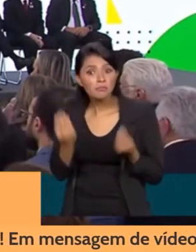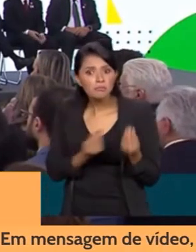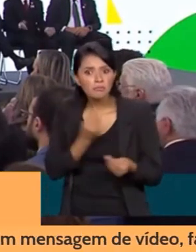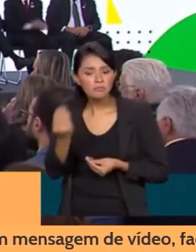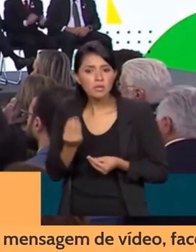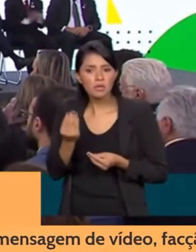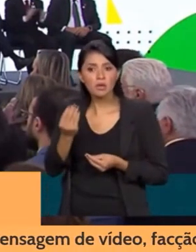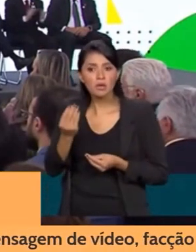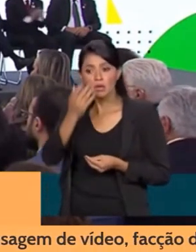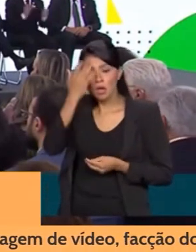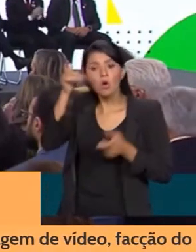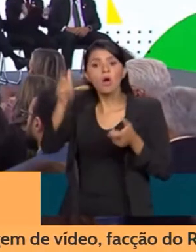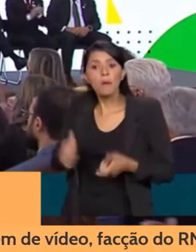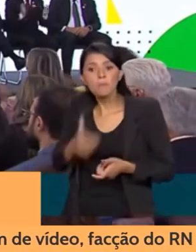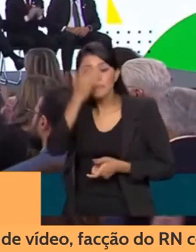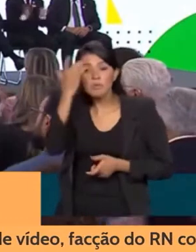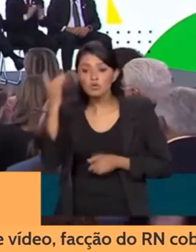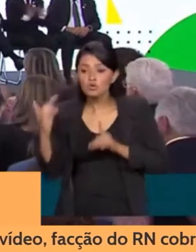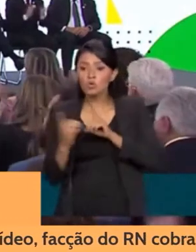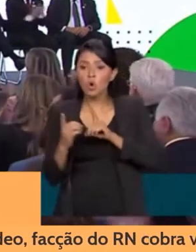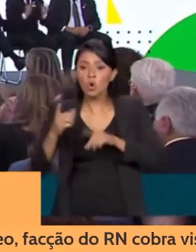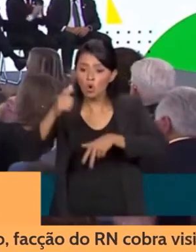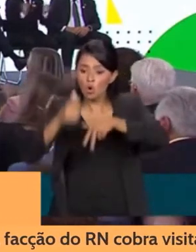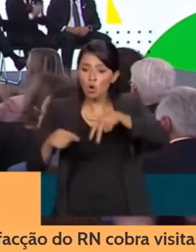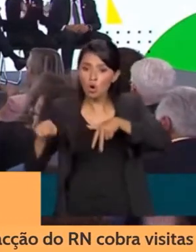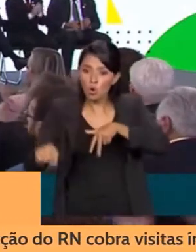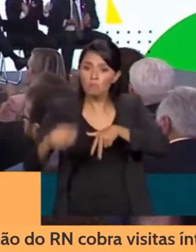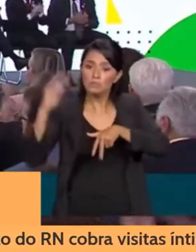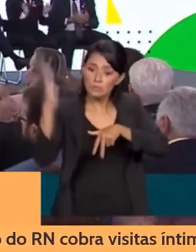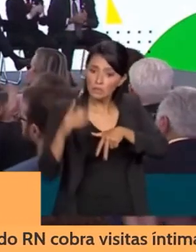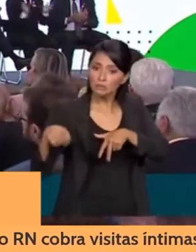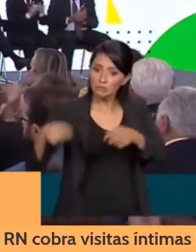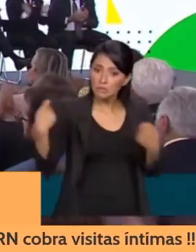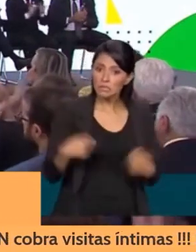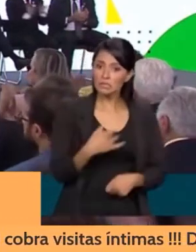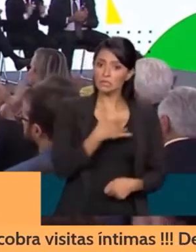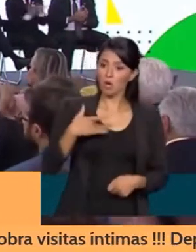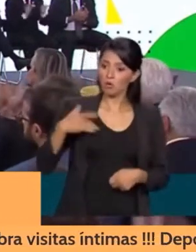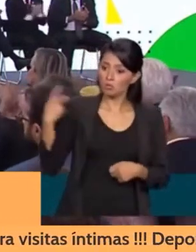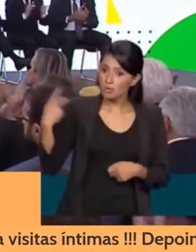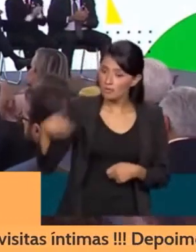do paciente que é um brasileiro que precisa